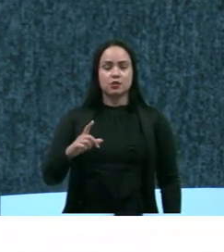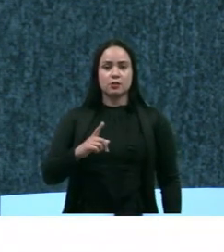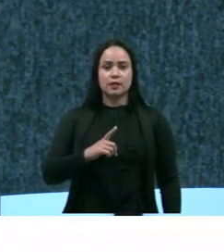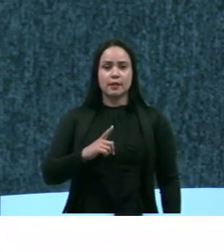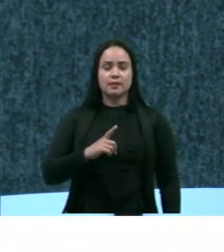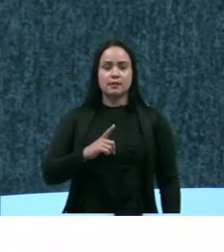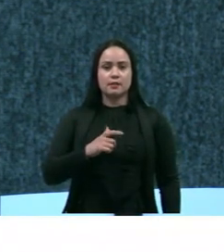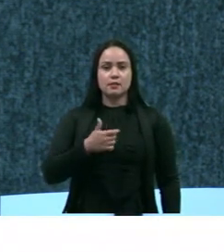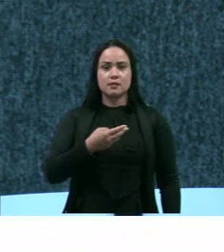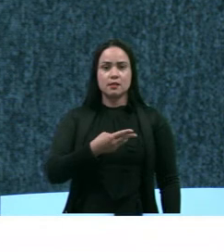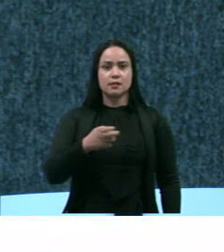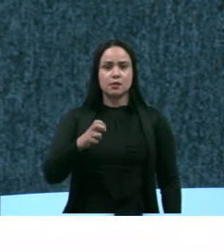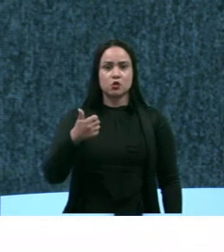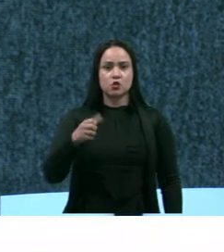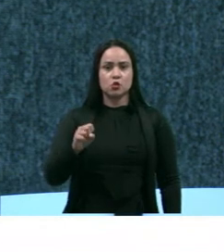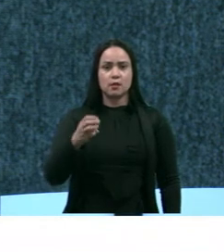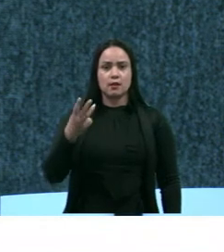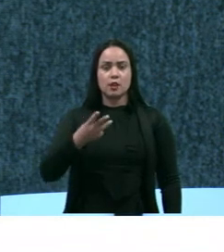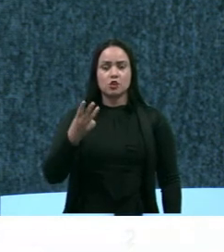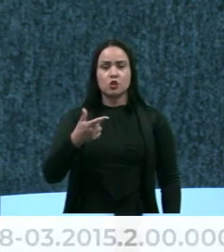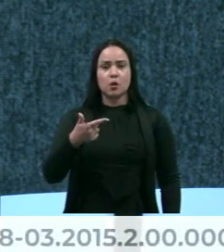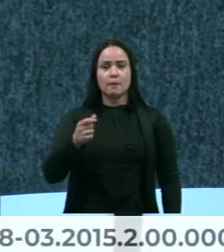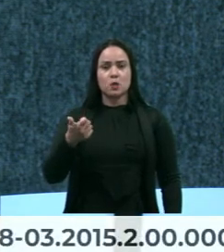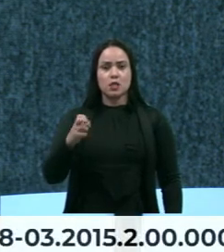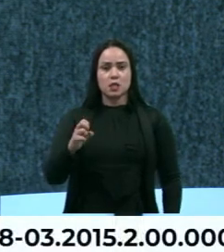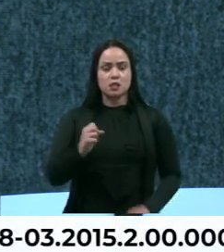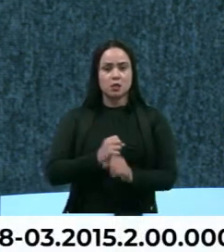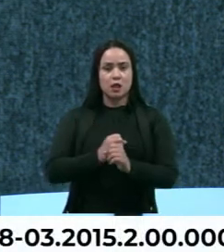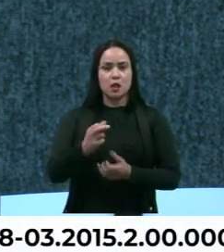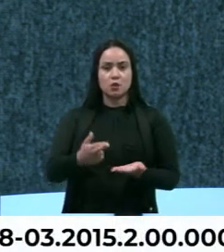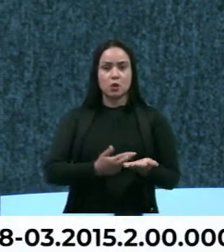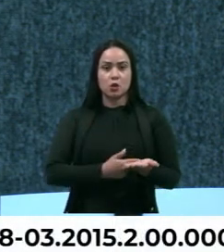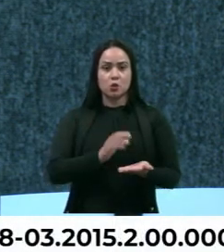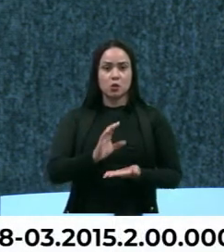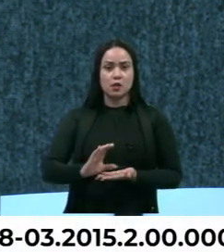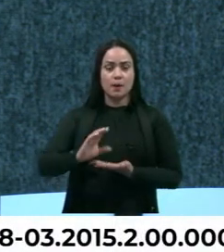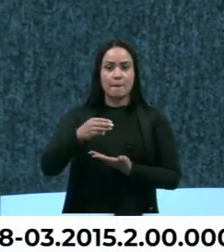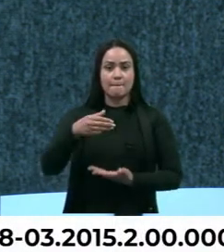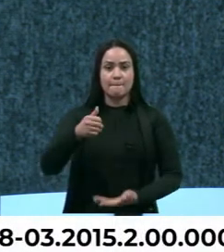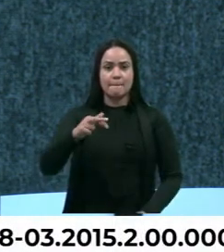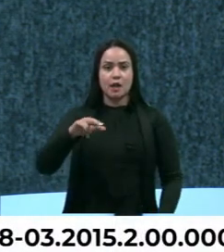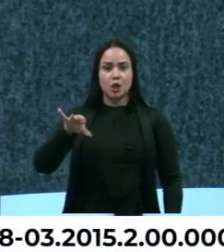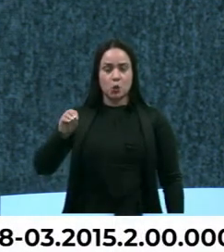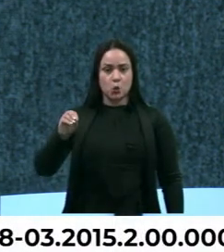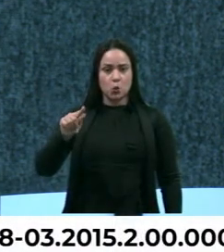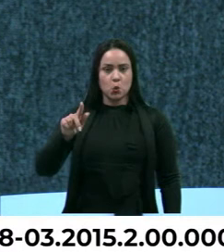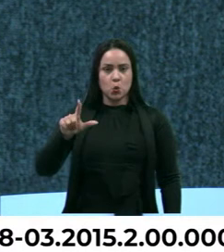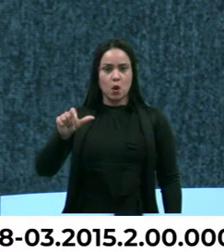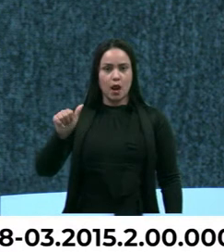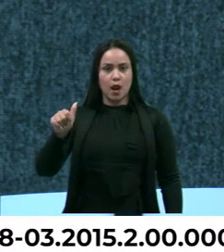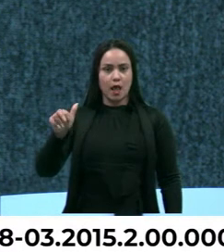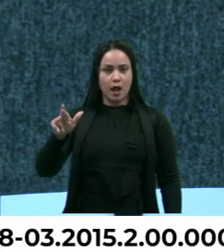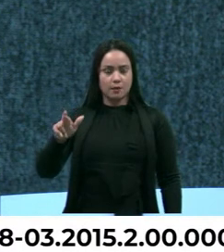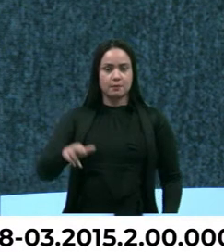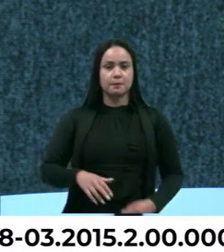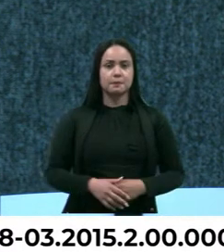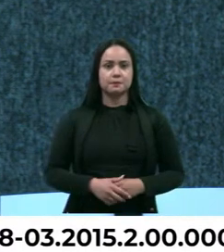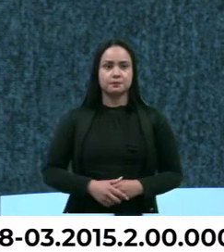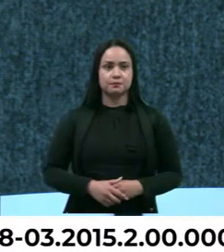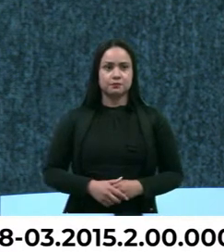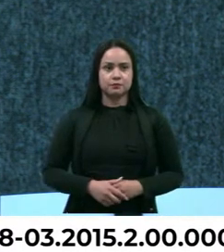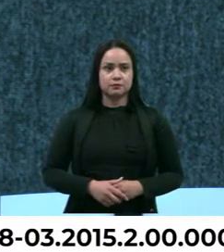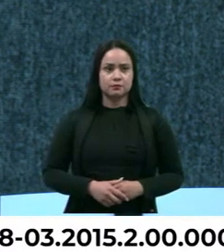3518, 3 de 2015, sob a relatoria do conselheiro Mário Goulart Maia.